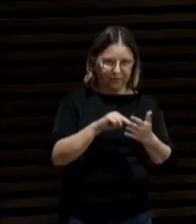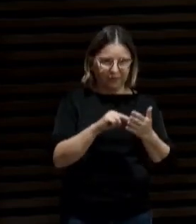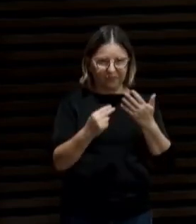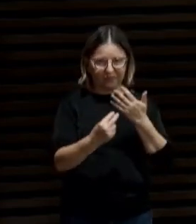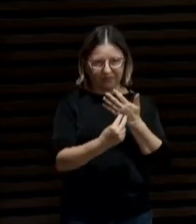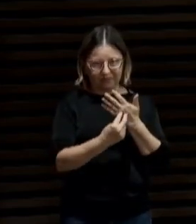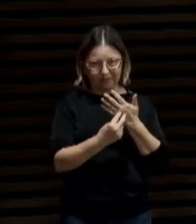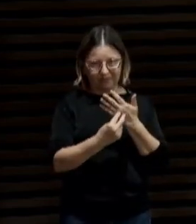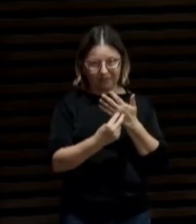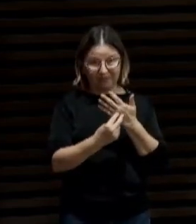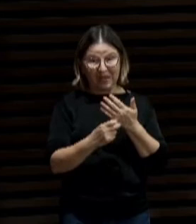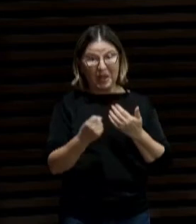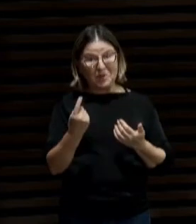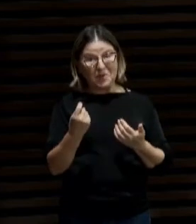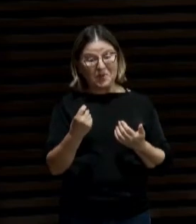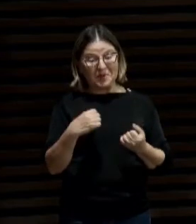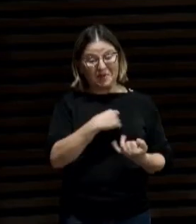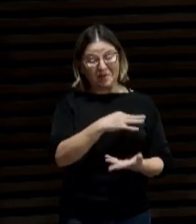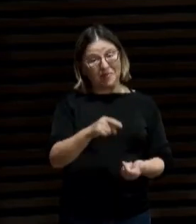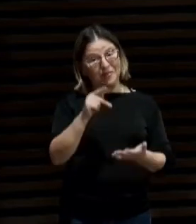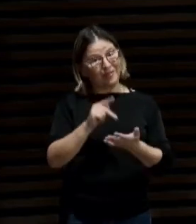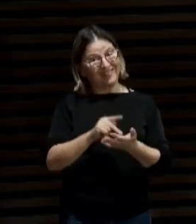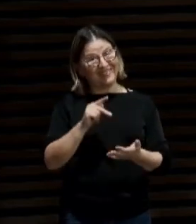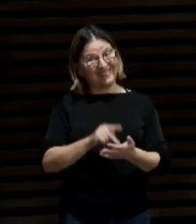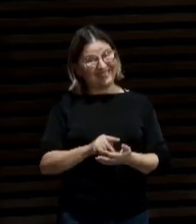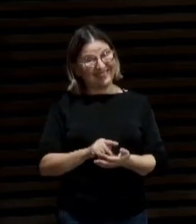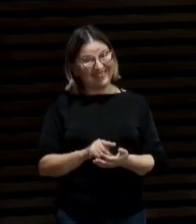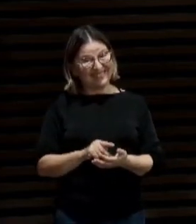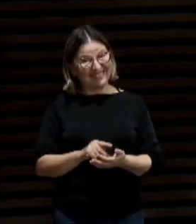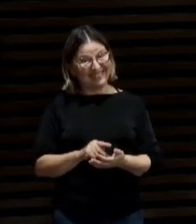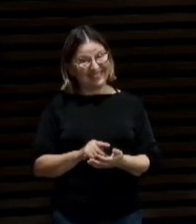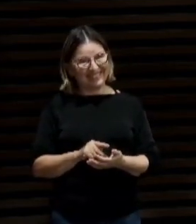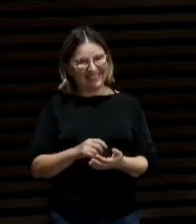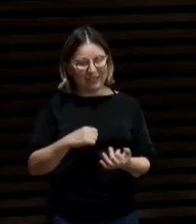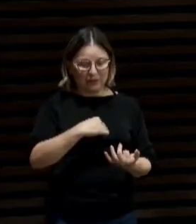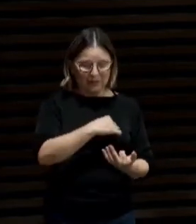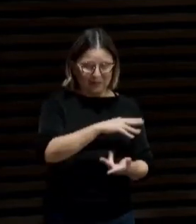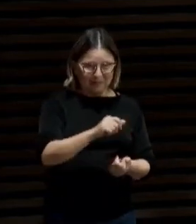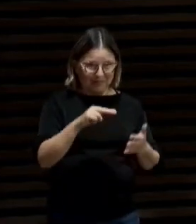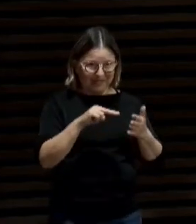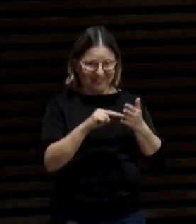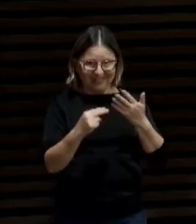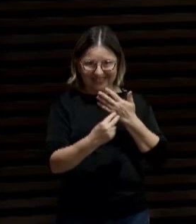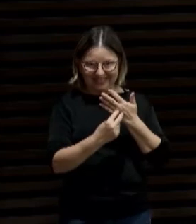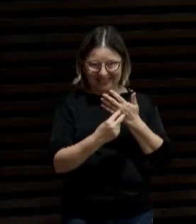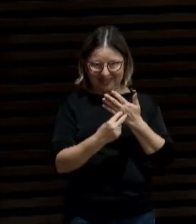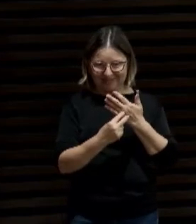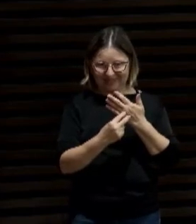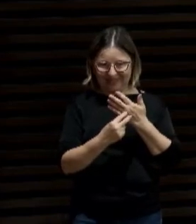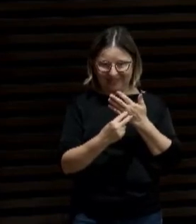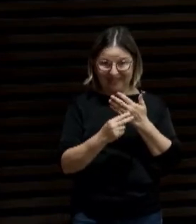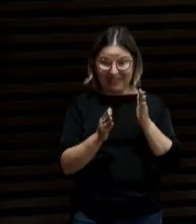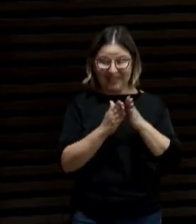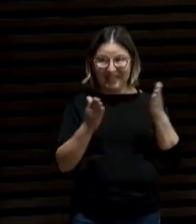único mundo real. Ó. O mundo invisível do qual a Bíblia fala é o único mundo que de fato é real.